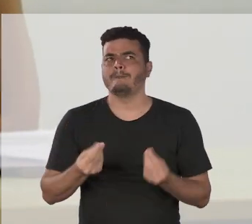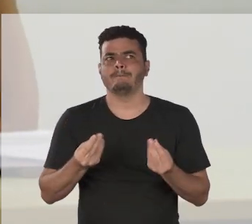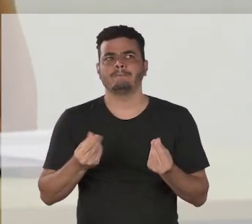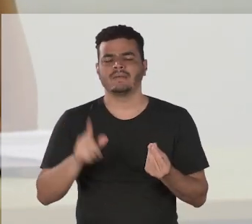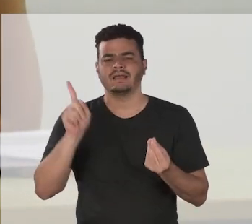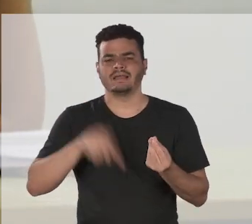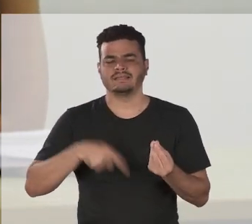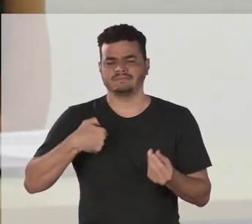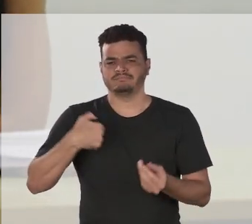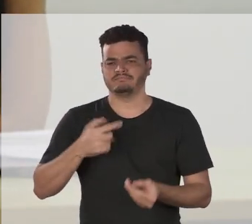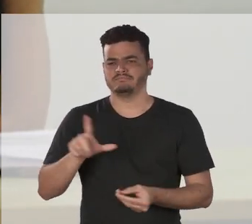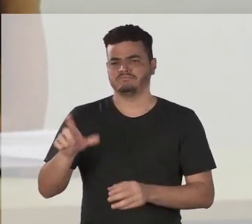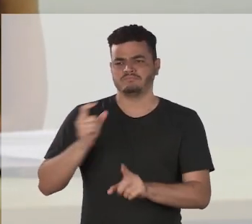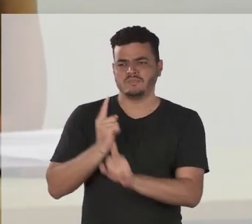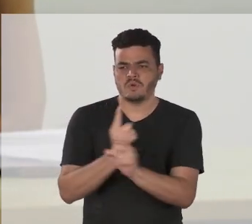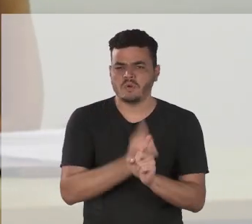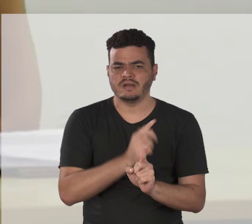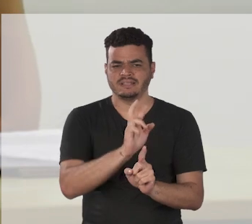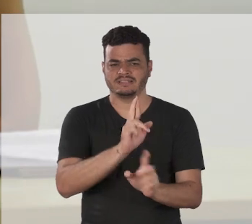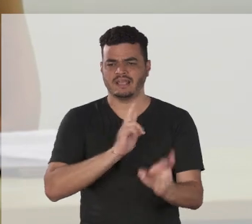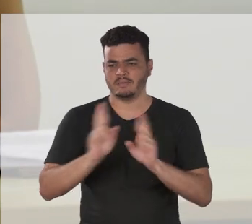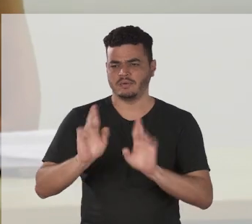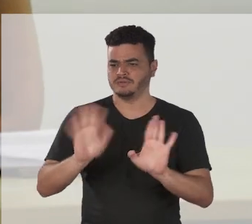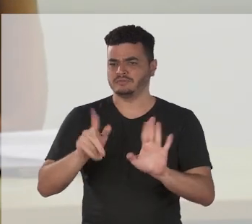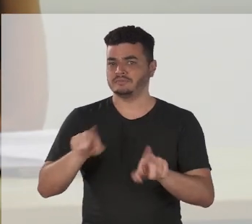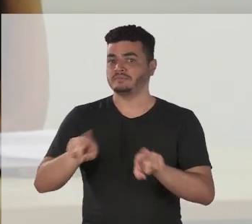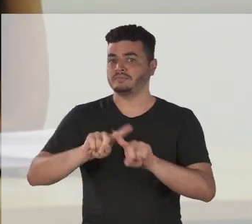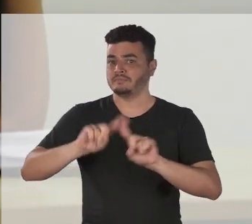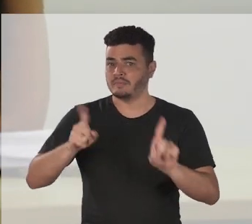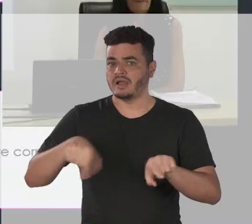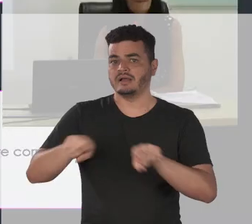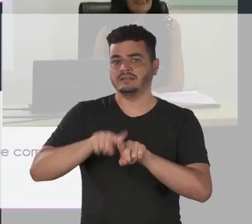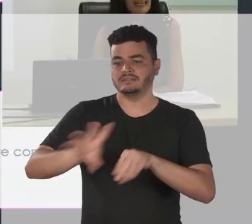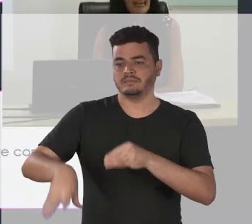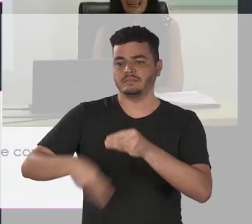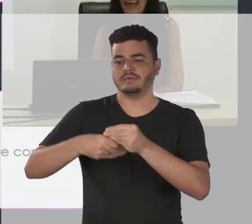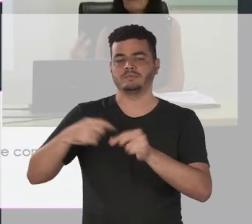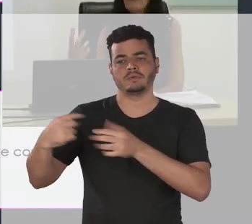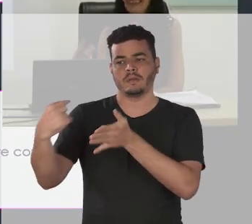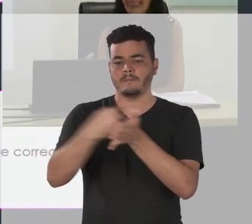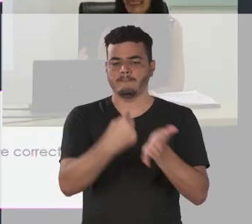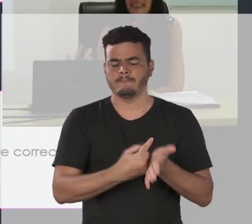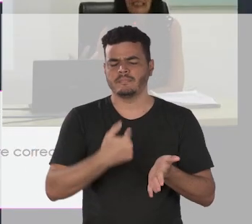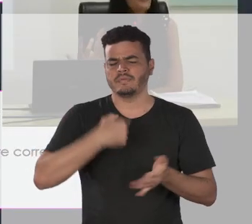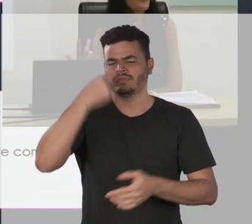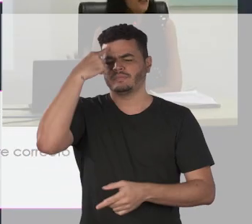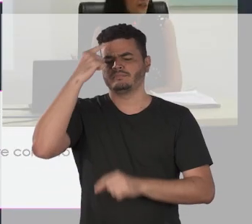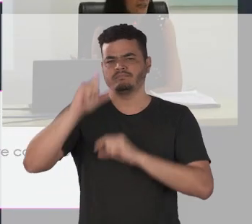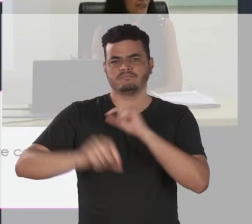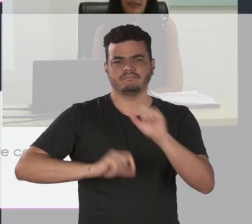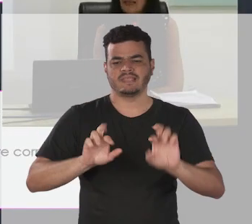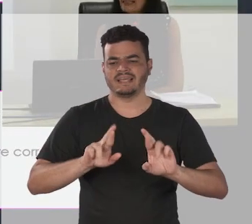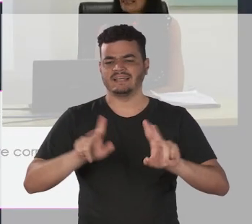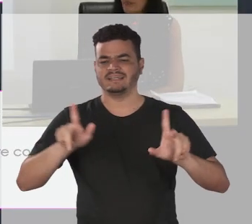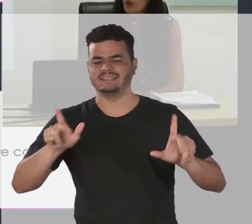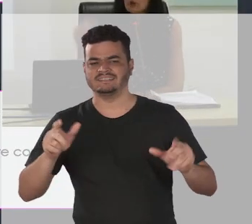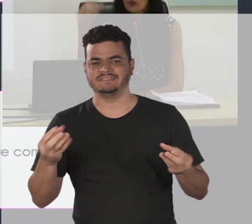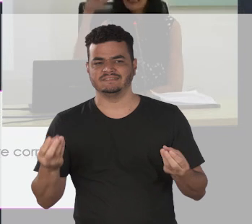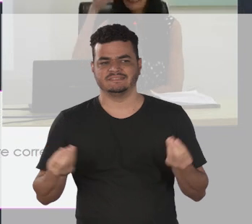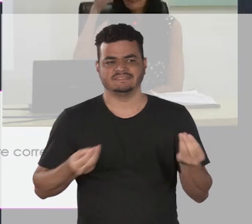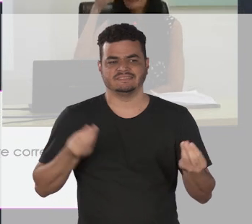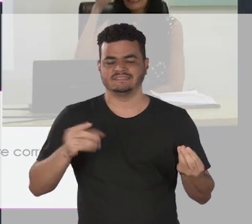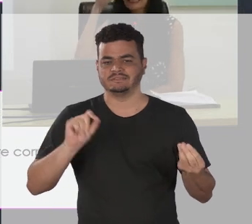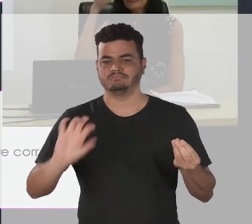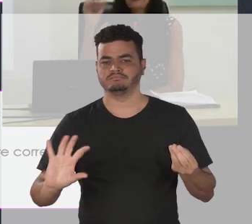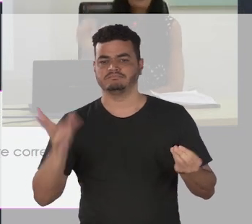organizei, muito mais que resposta, me surgiram perguntas, não é mesmo? E também pensar diferentes tensões que se